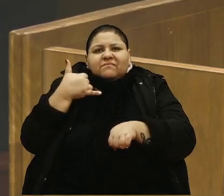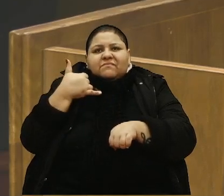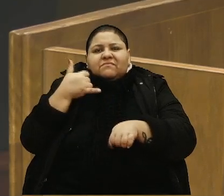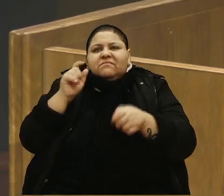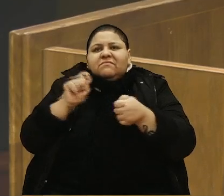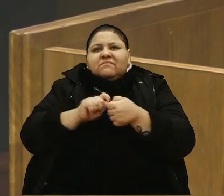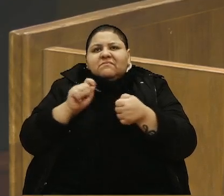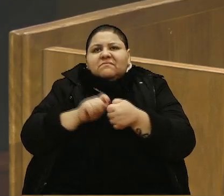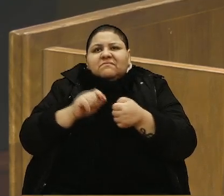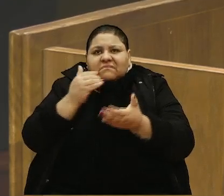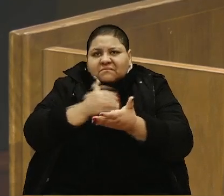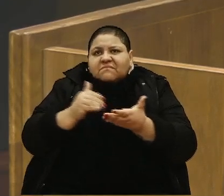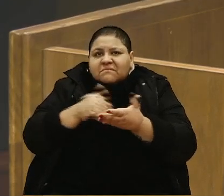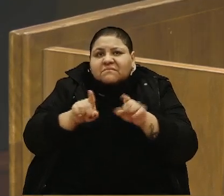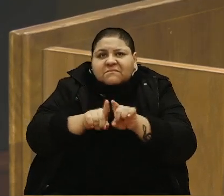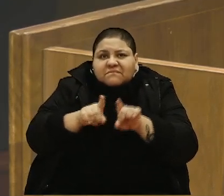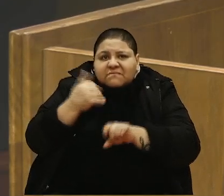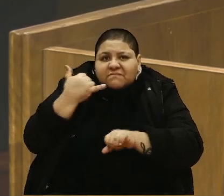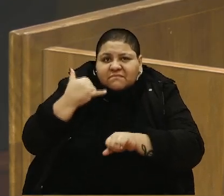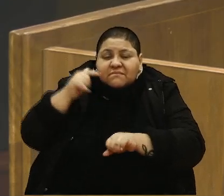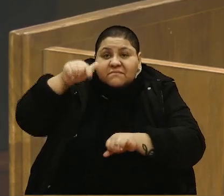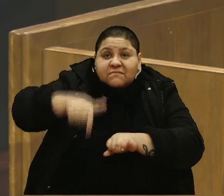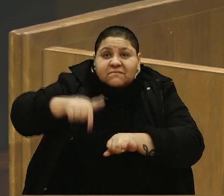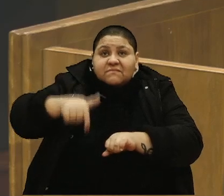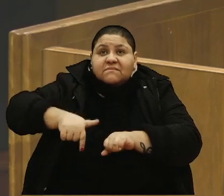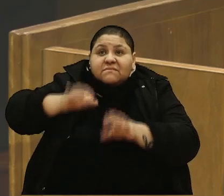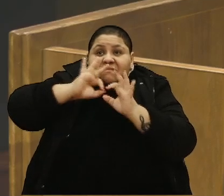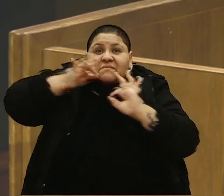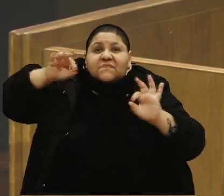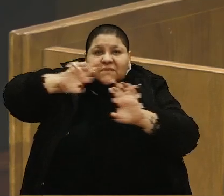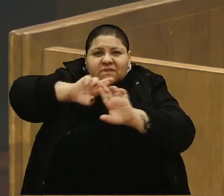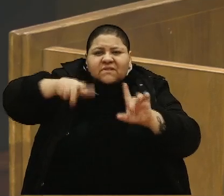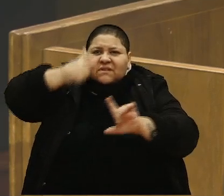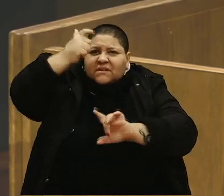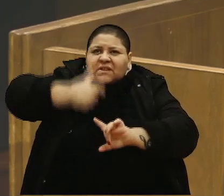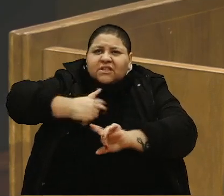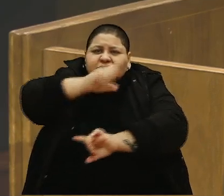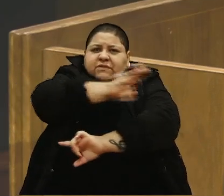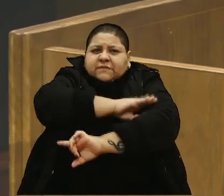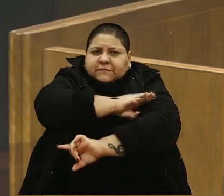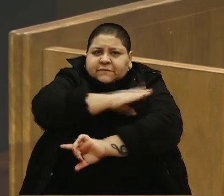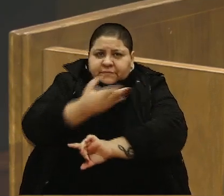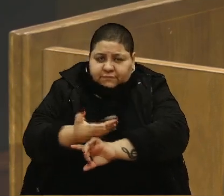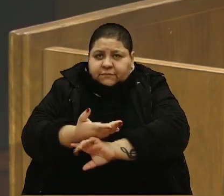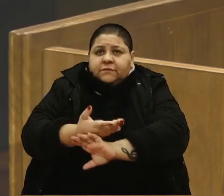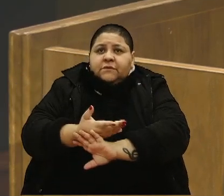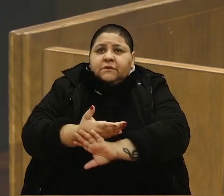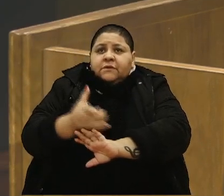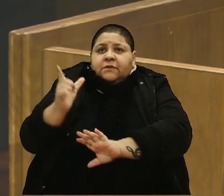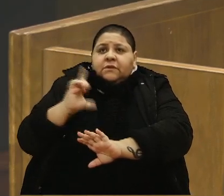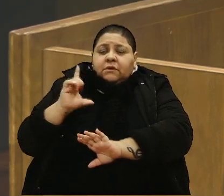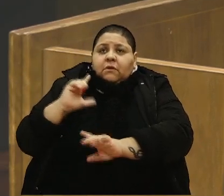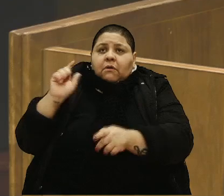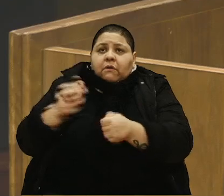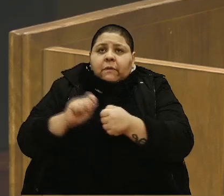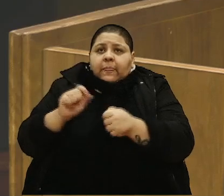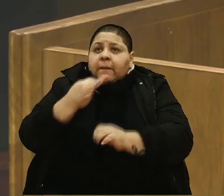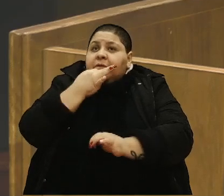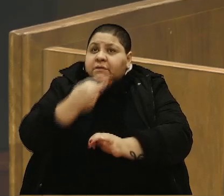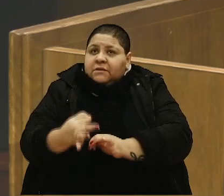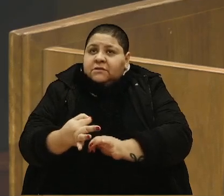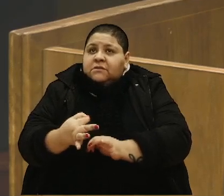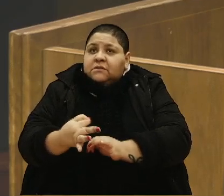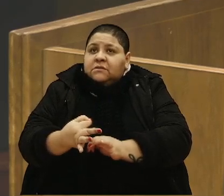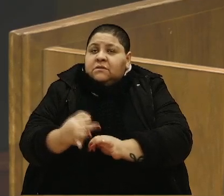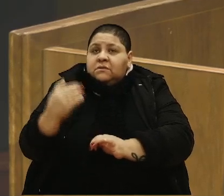questões que os secretários me atendam. E aqui eu tenho um discurso diferente até do, acho, capitão Ramon. diz que a gente deve fazer uma